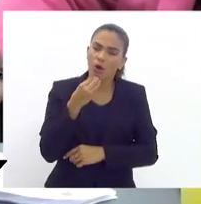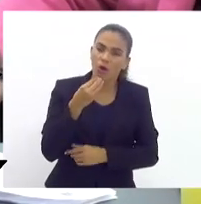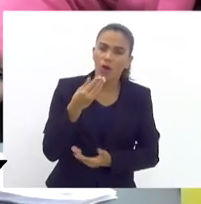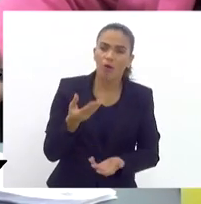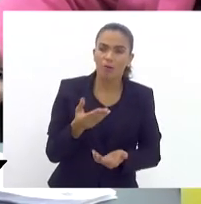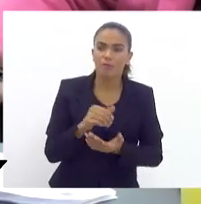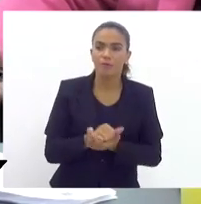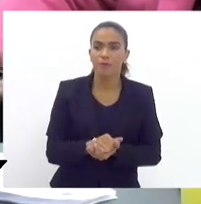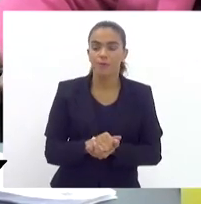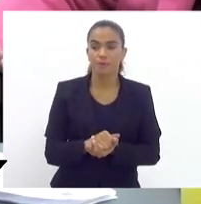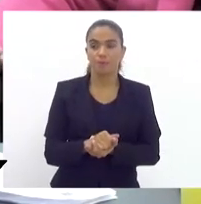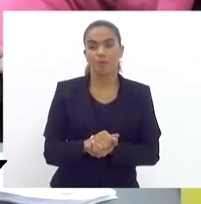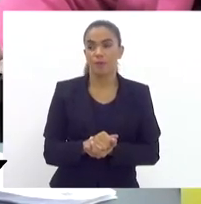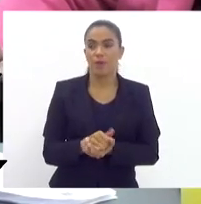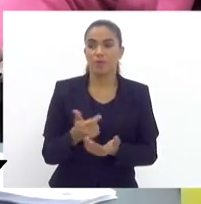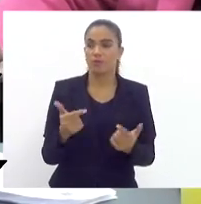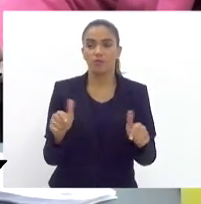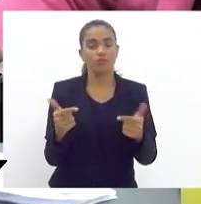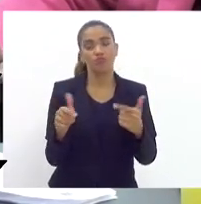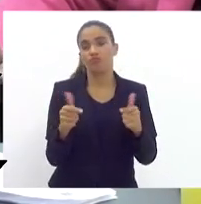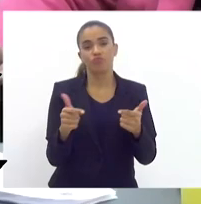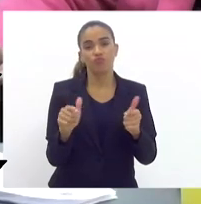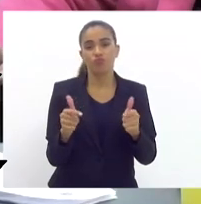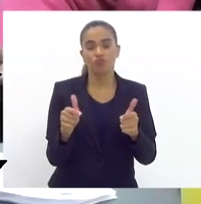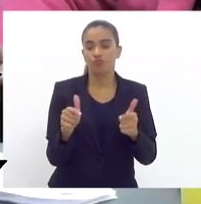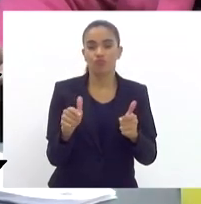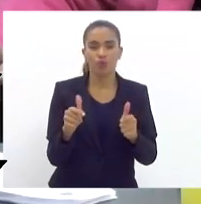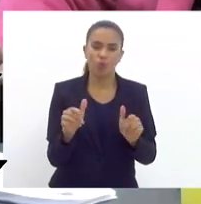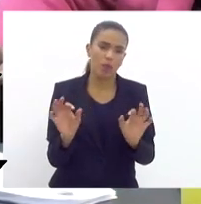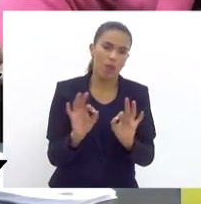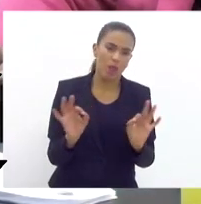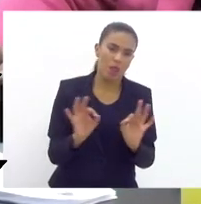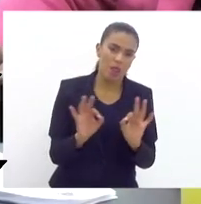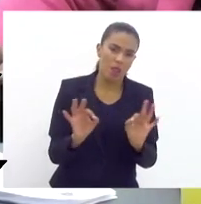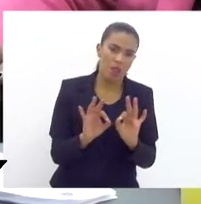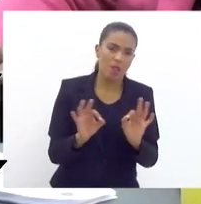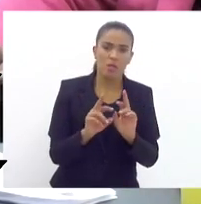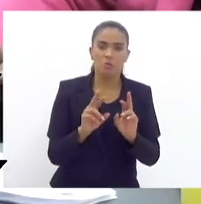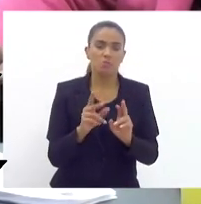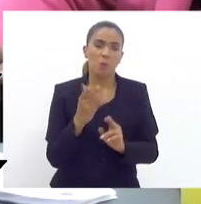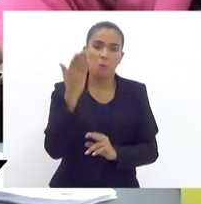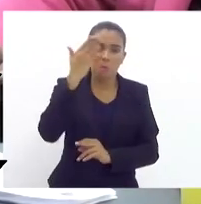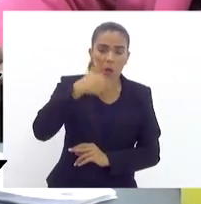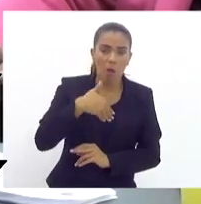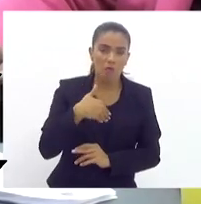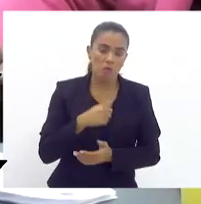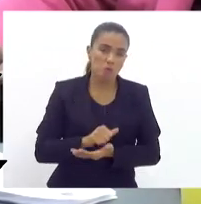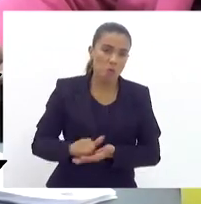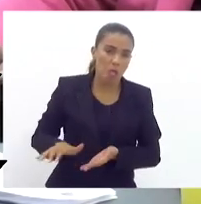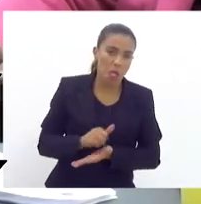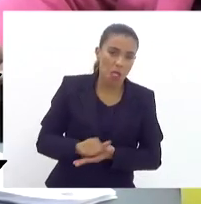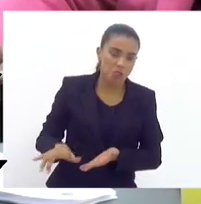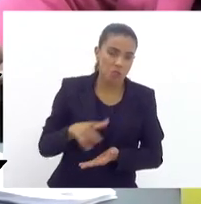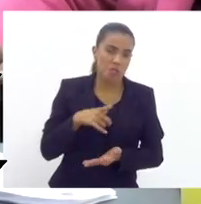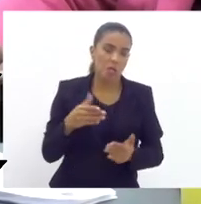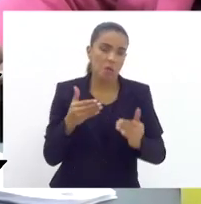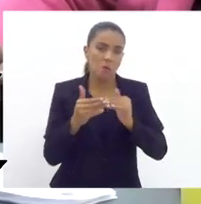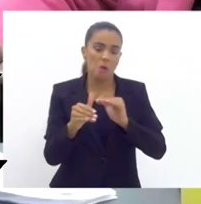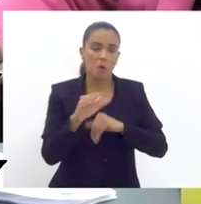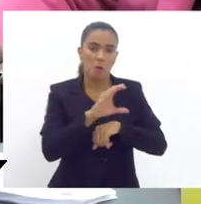evidentemente, não tem nenhum retrato dos custos, teria uma